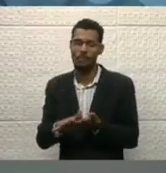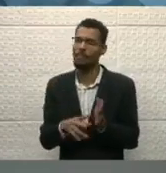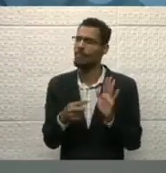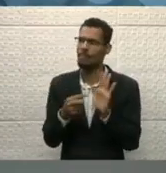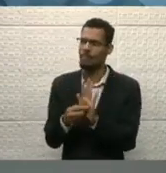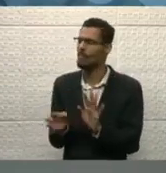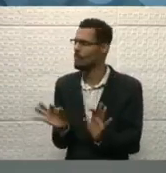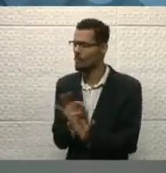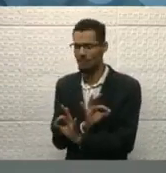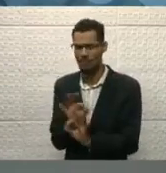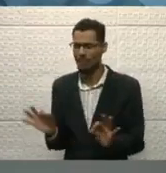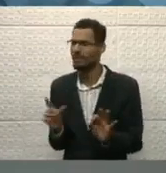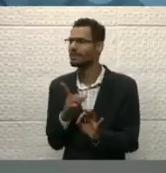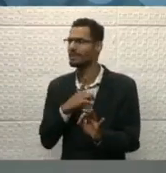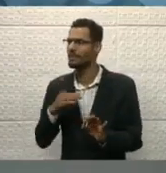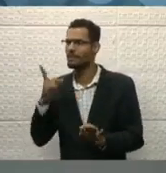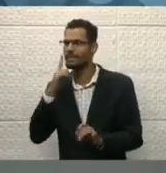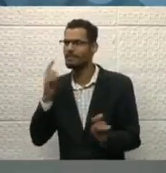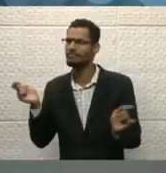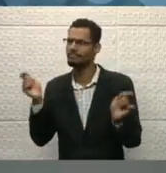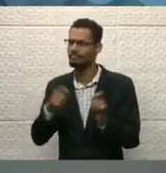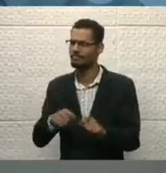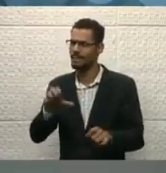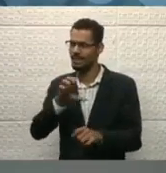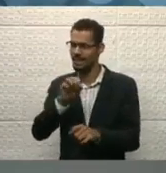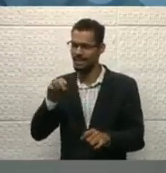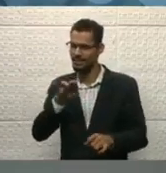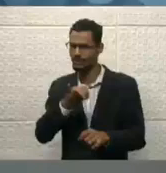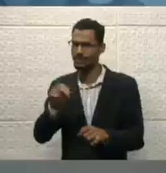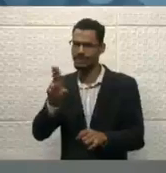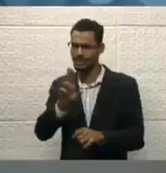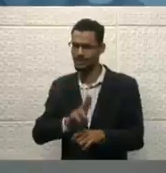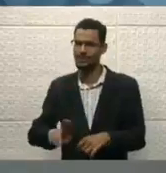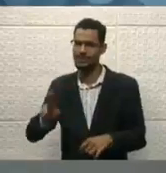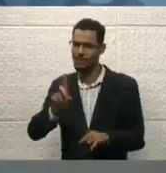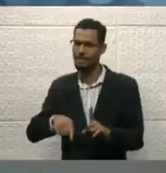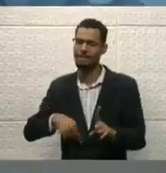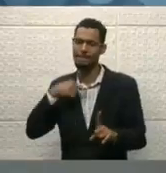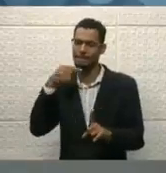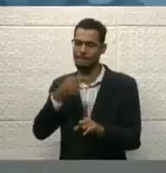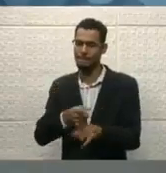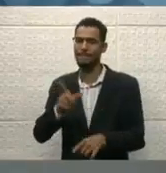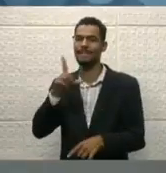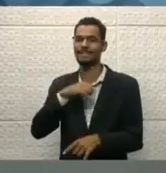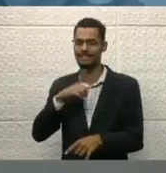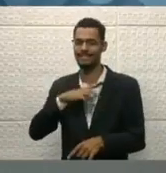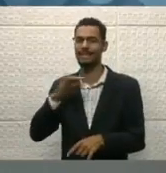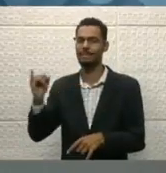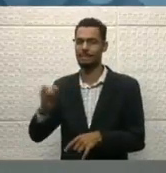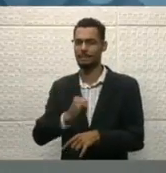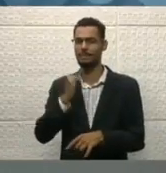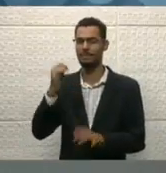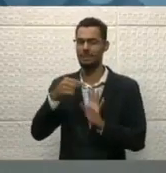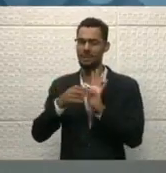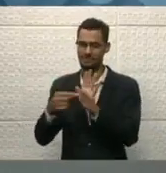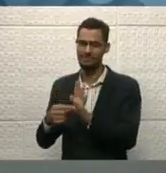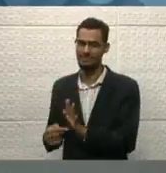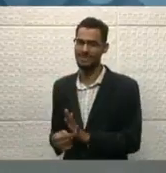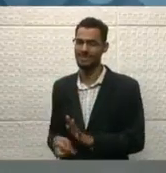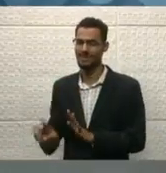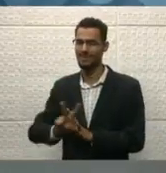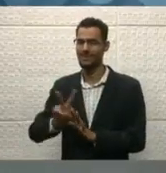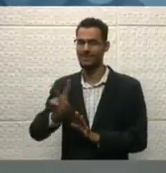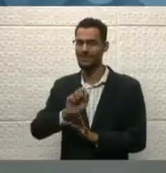referência, nós vamos adotar a base canônica, que é a base mais usual. Em geral, nós utilizamos ela na nossa representação